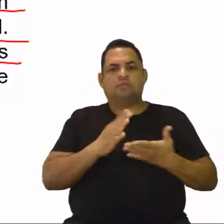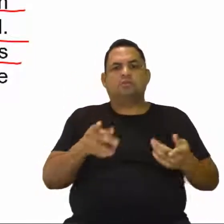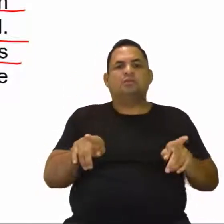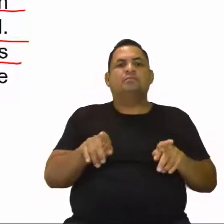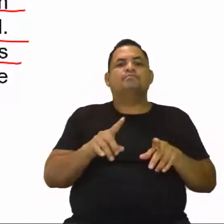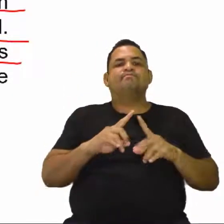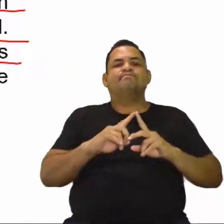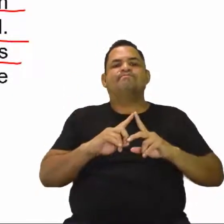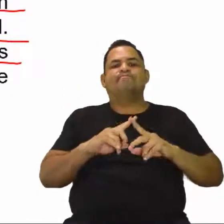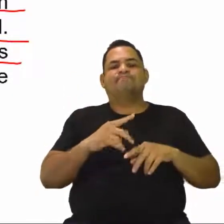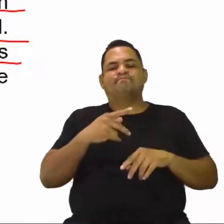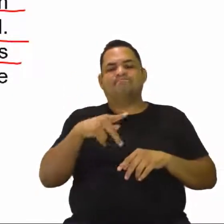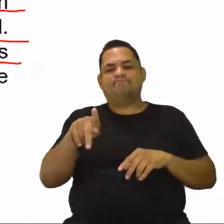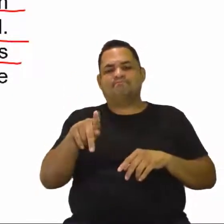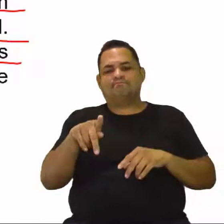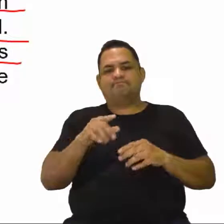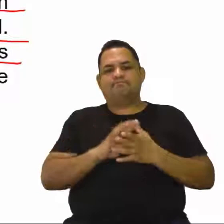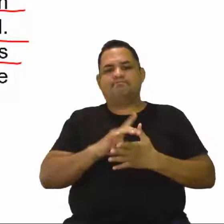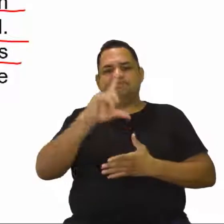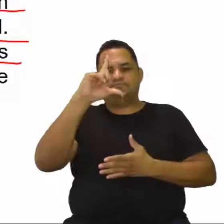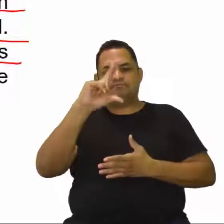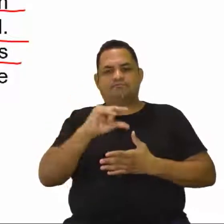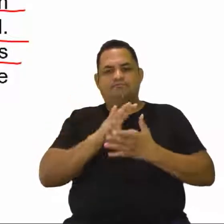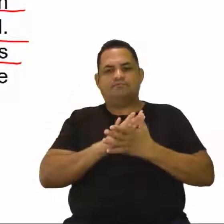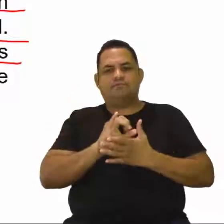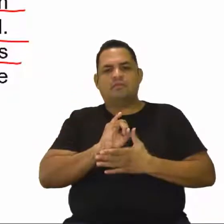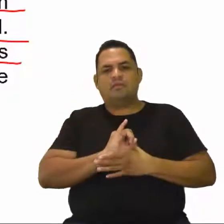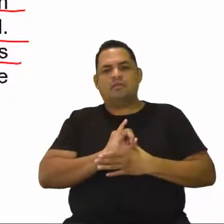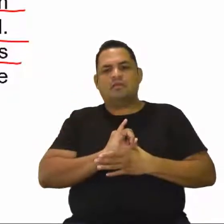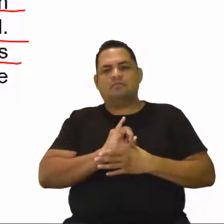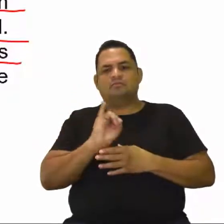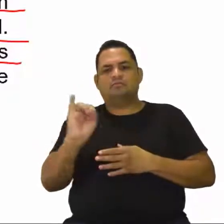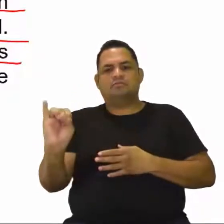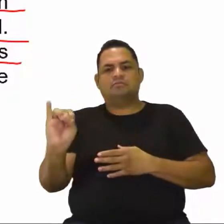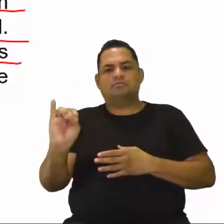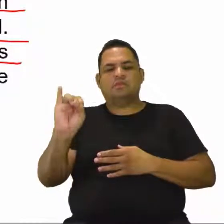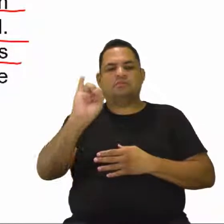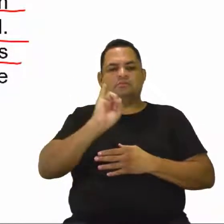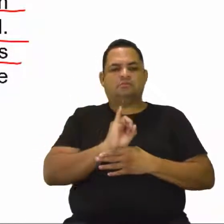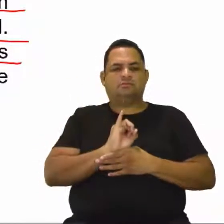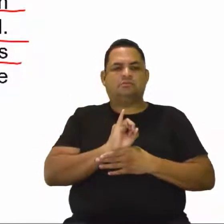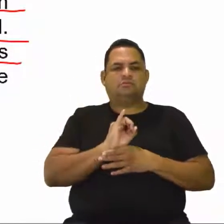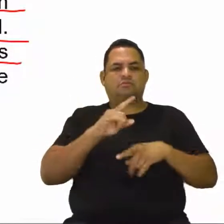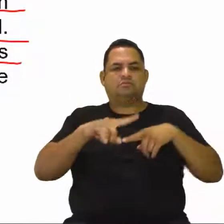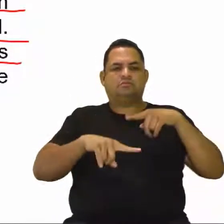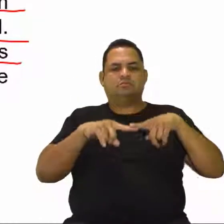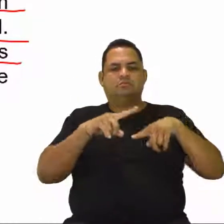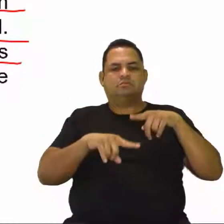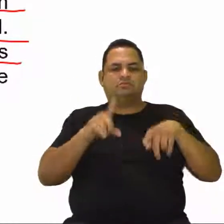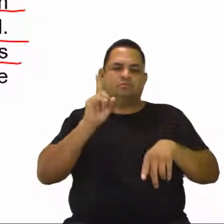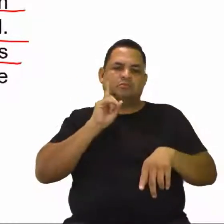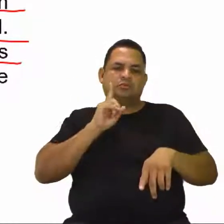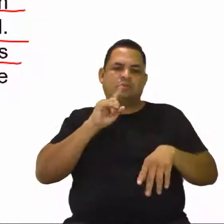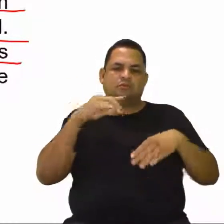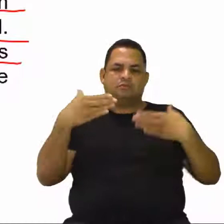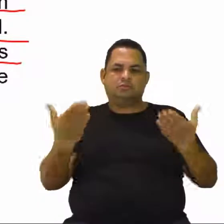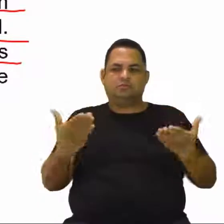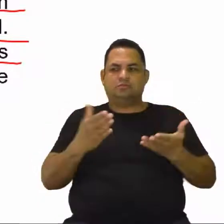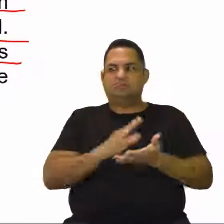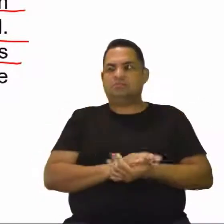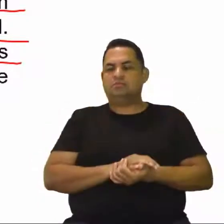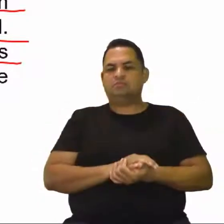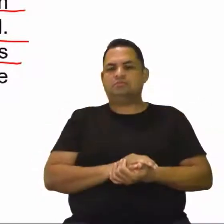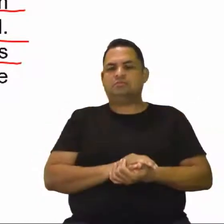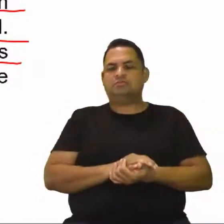protecionistas. Para quê, professor? Para reduzir as importações dos produtos americanos.